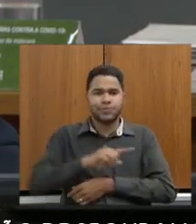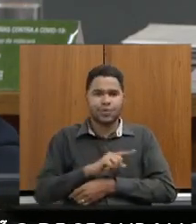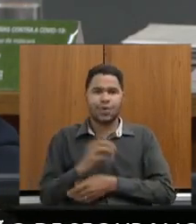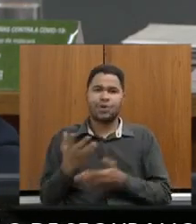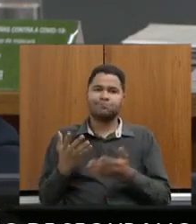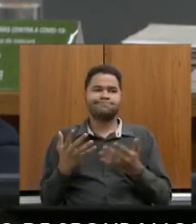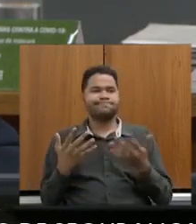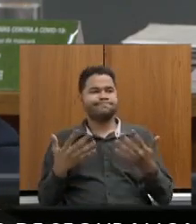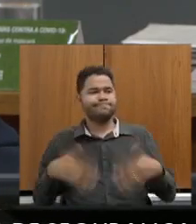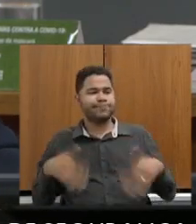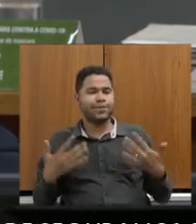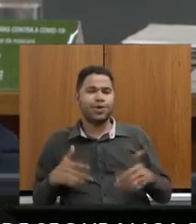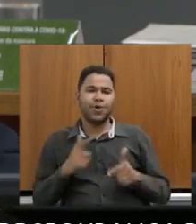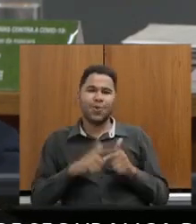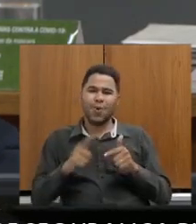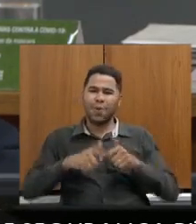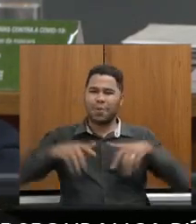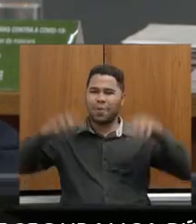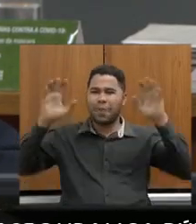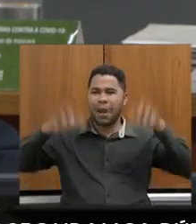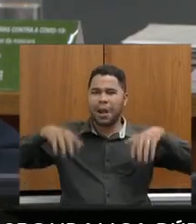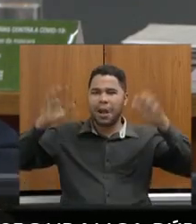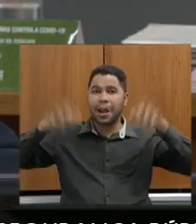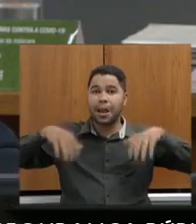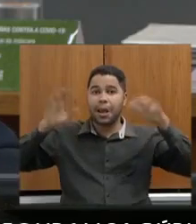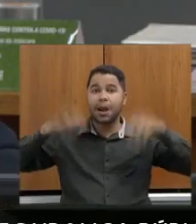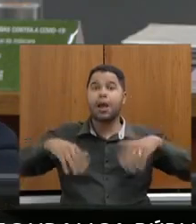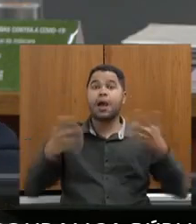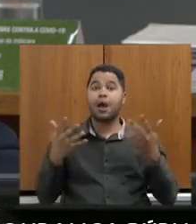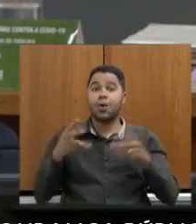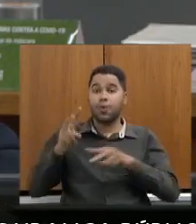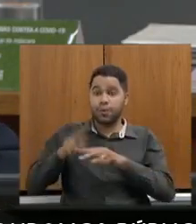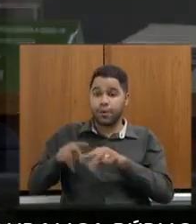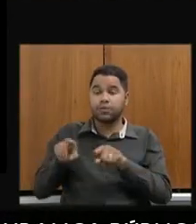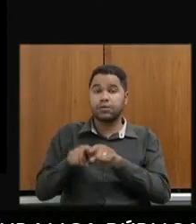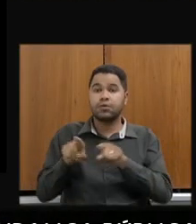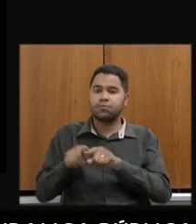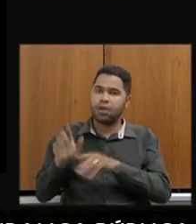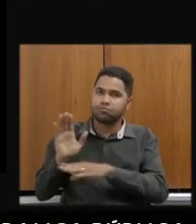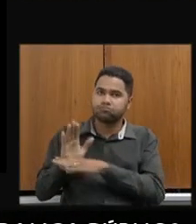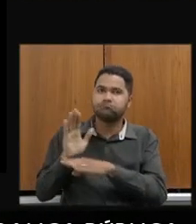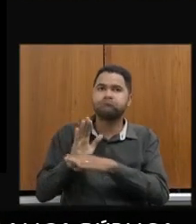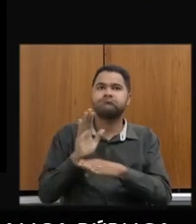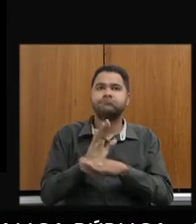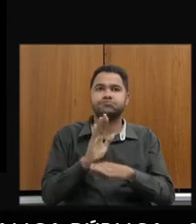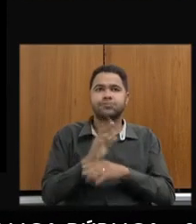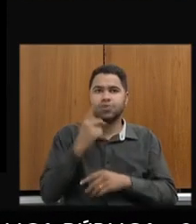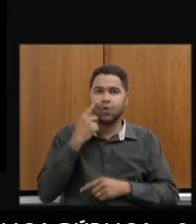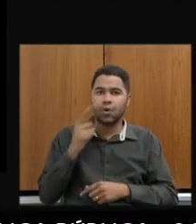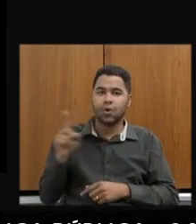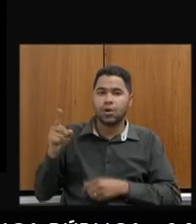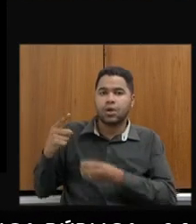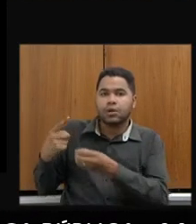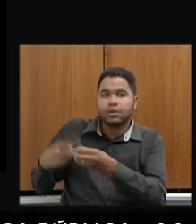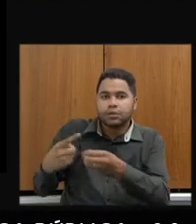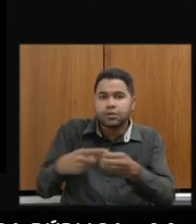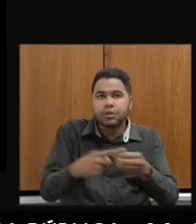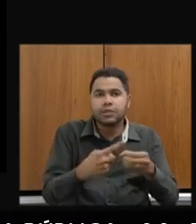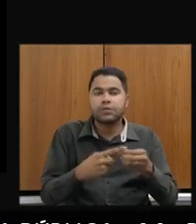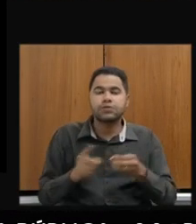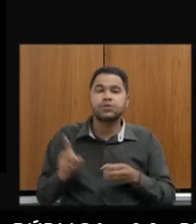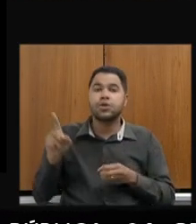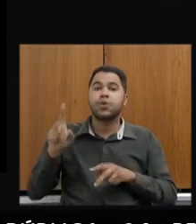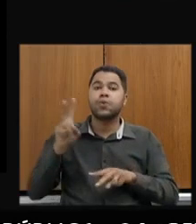essa essas calamidades né por conta das chuvas os presos também foram utilizados nessa mão de obra então Nessas cidades que foram atingidas